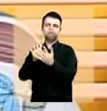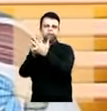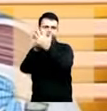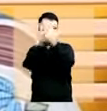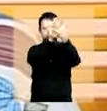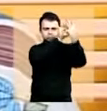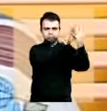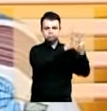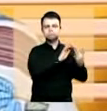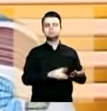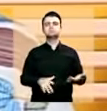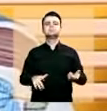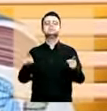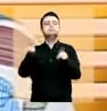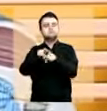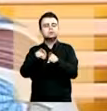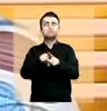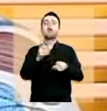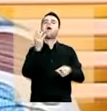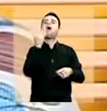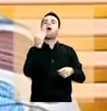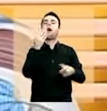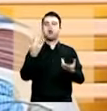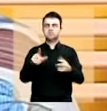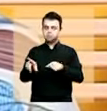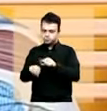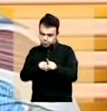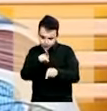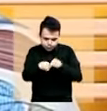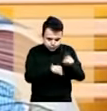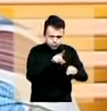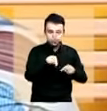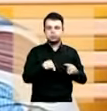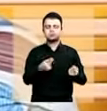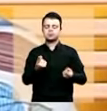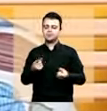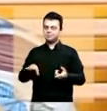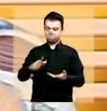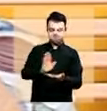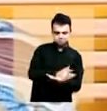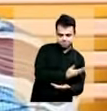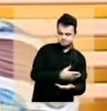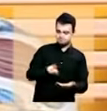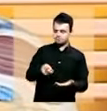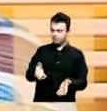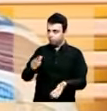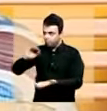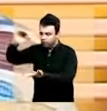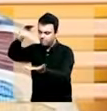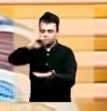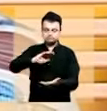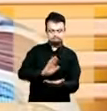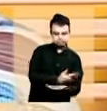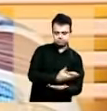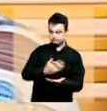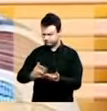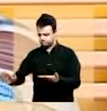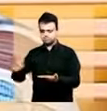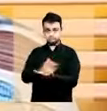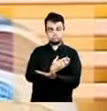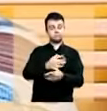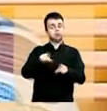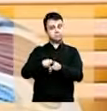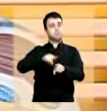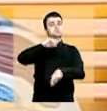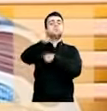né? Como também na parte de seleção, selecionar o que vai, o que não vai, e depois também de